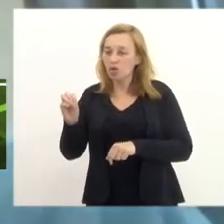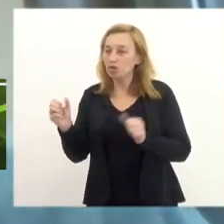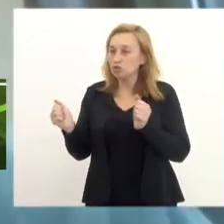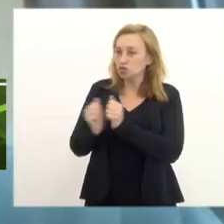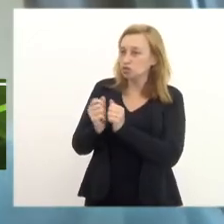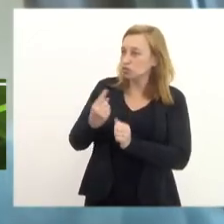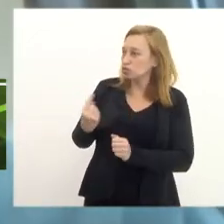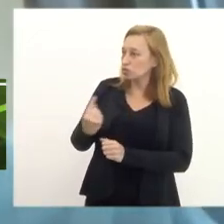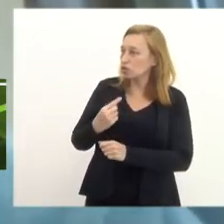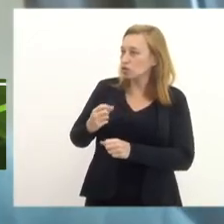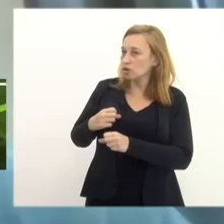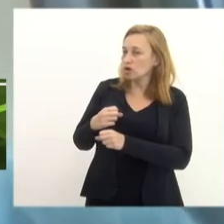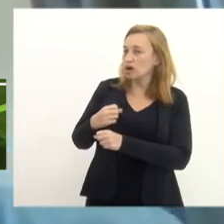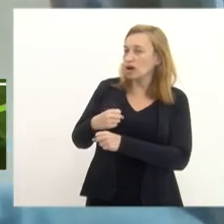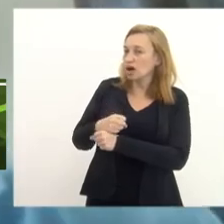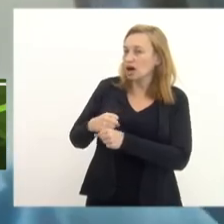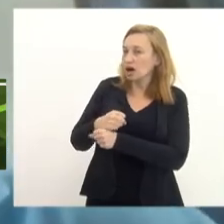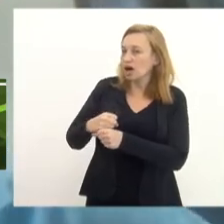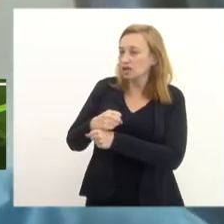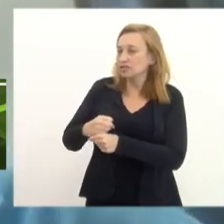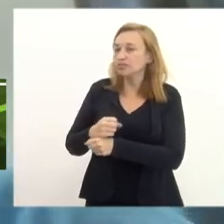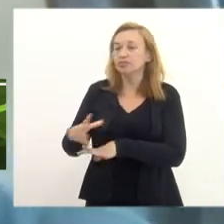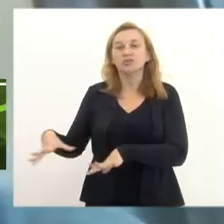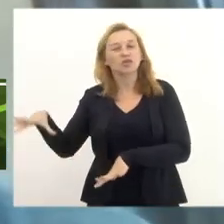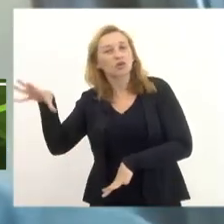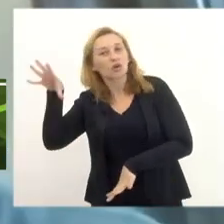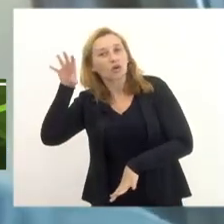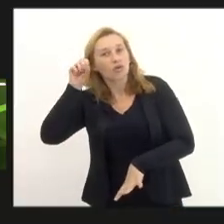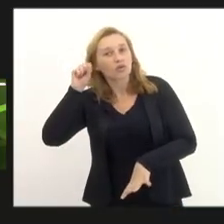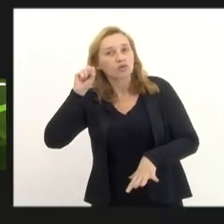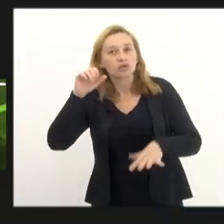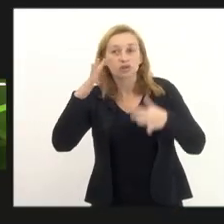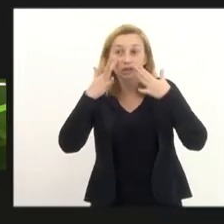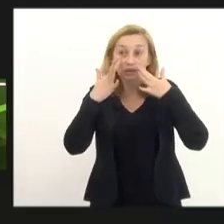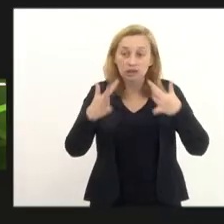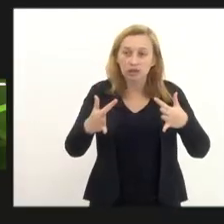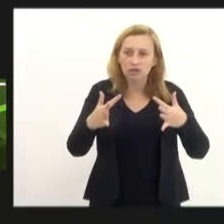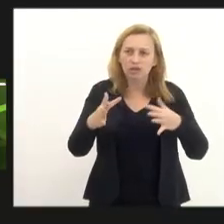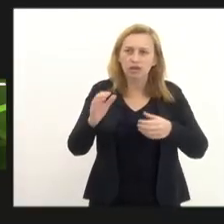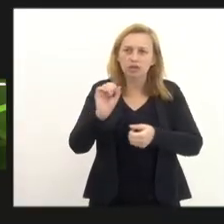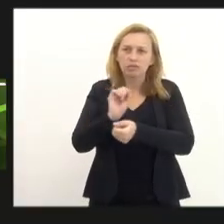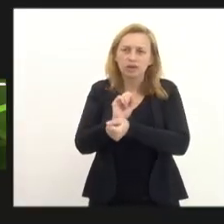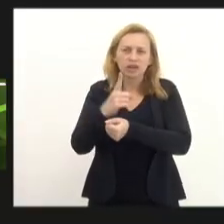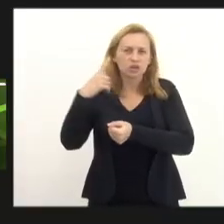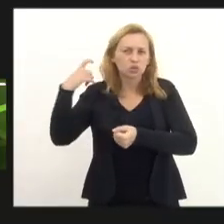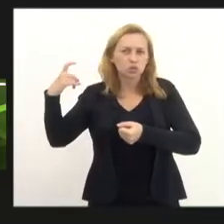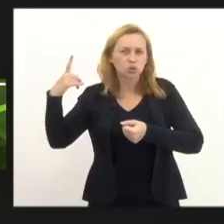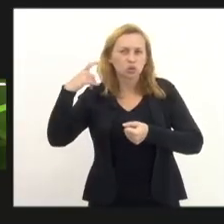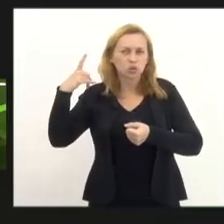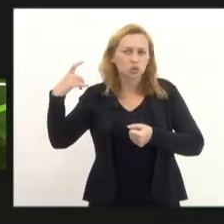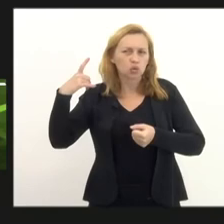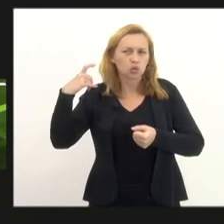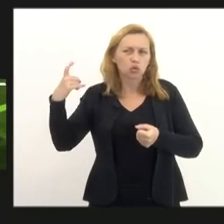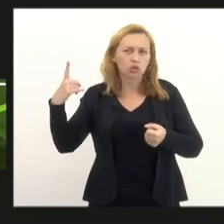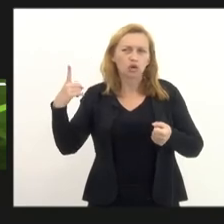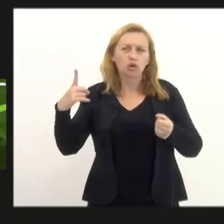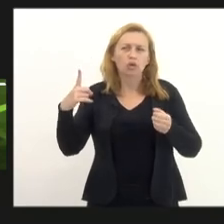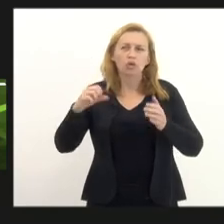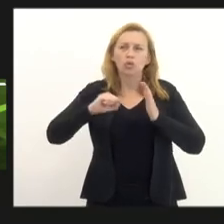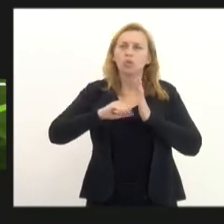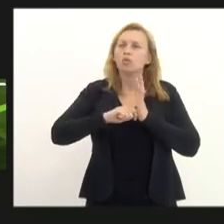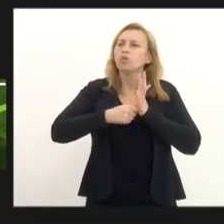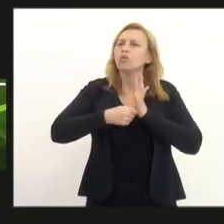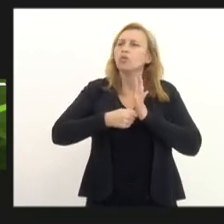tempo. Mas eu escutei atentamente... Basta só um minutinho, tem alguém com o microfone aberto aí que